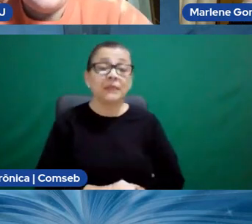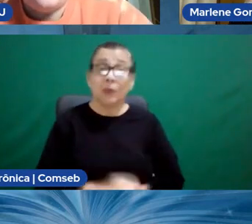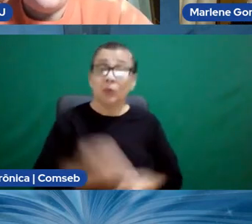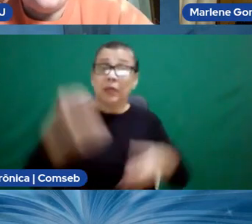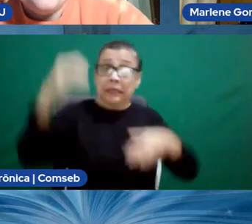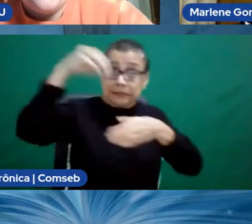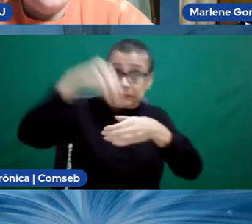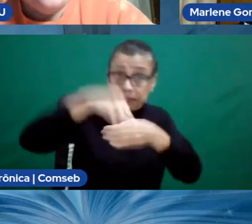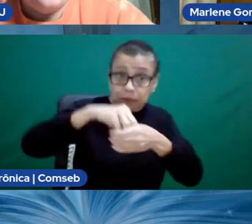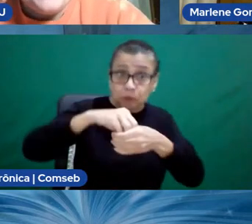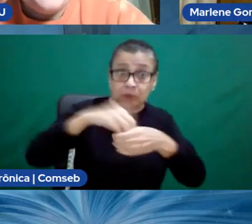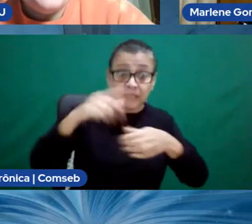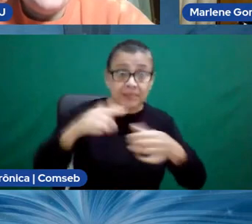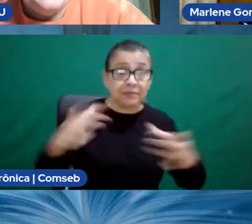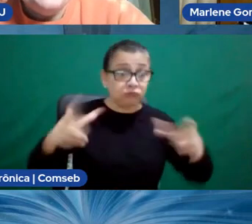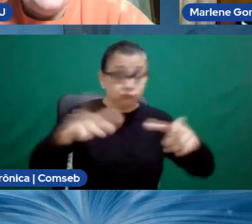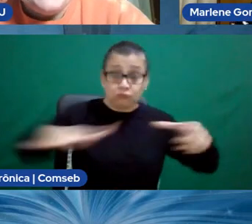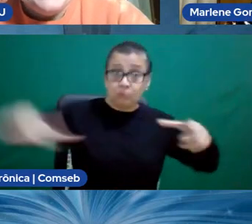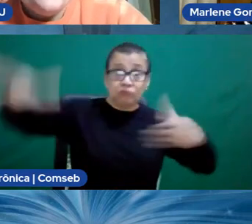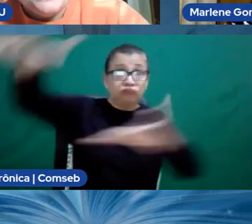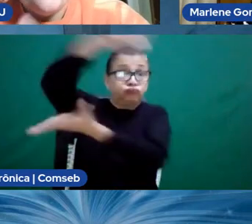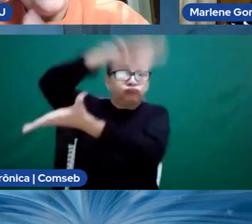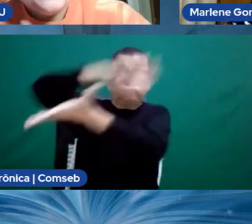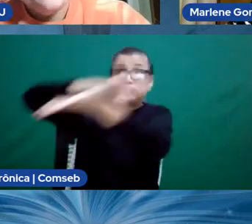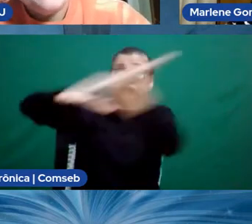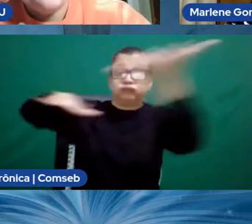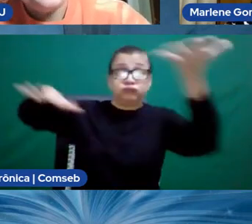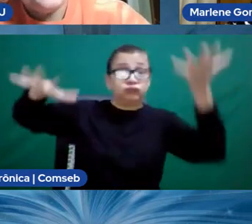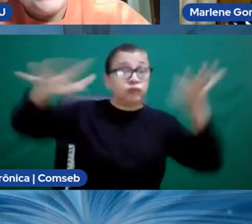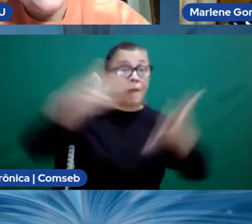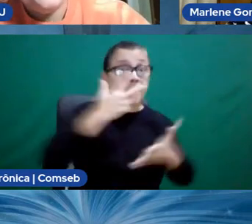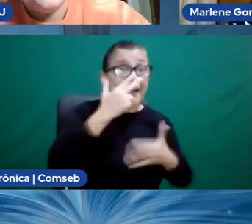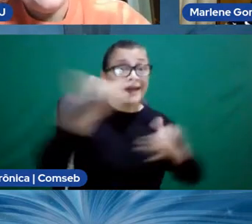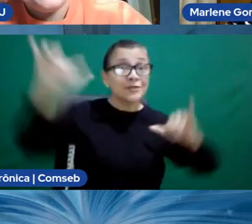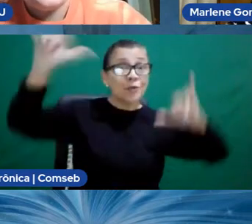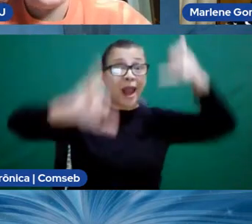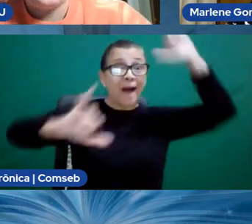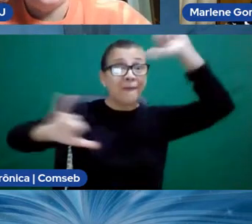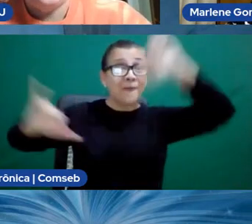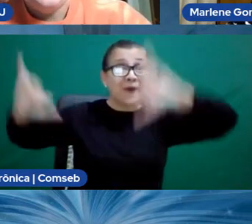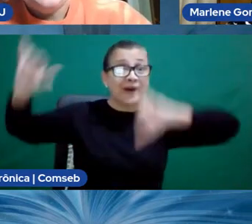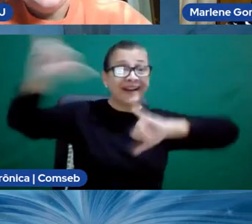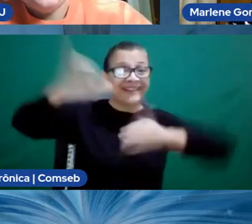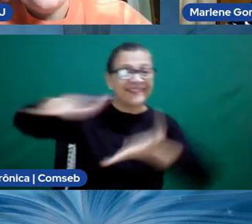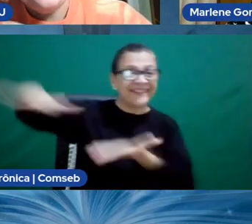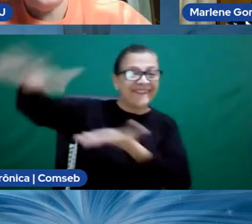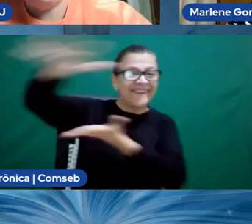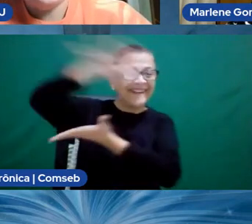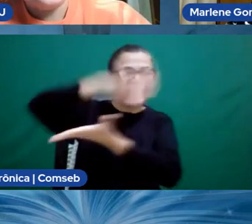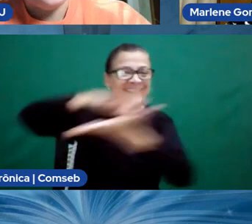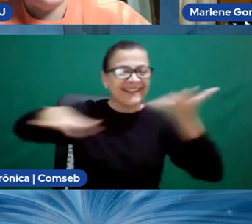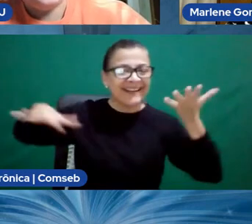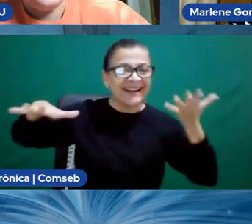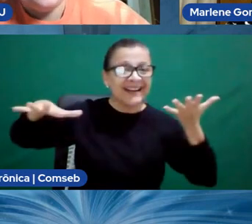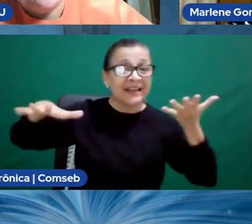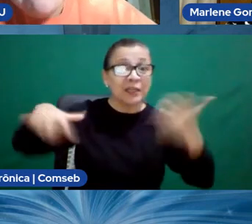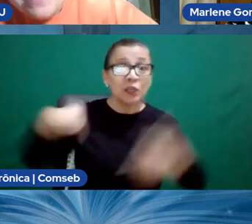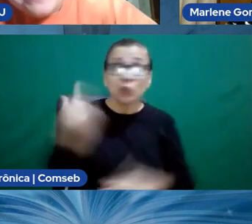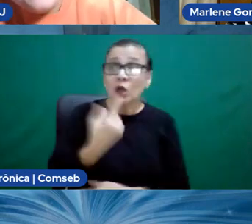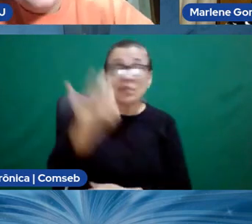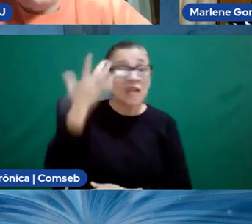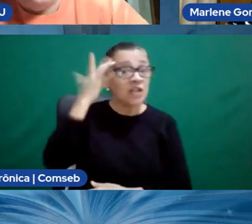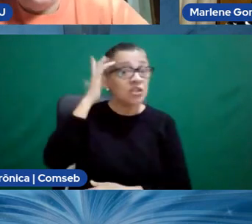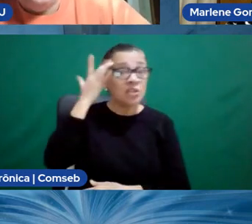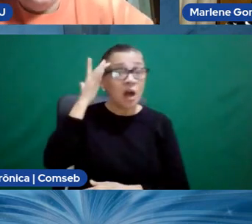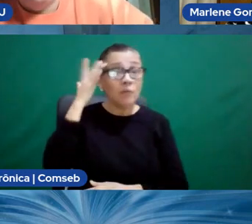grande laboratório que é o universo, né? A gente fica com a nossa visão estreita, achando que todos os processos se